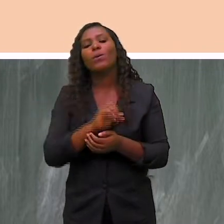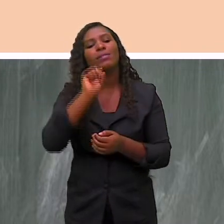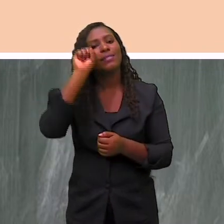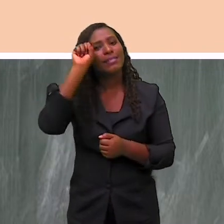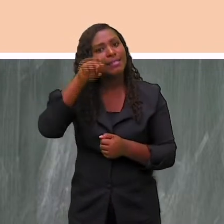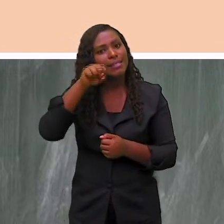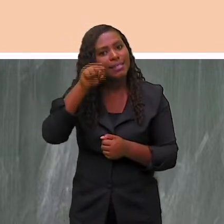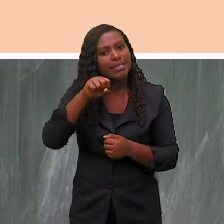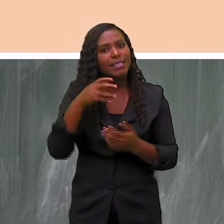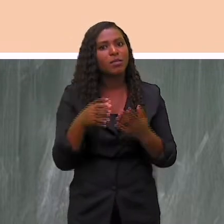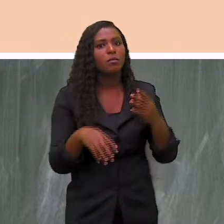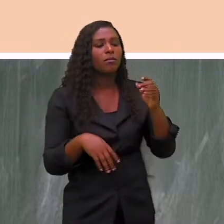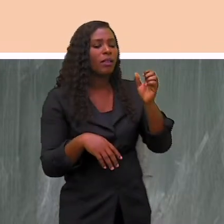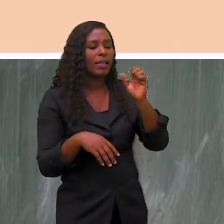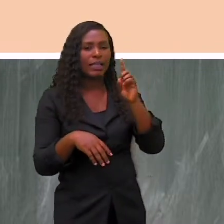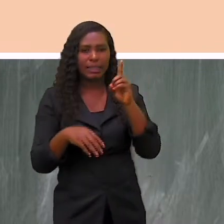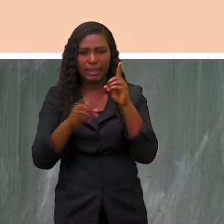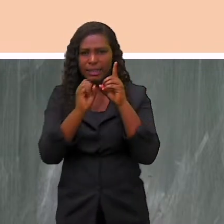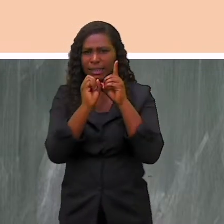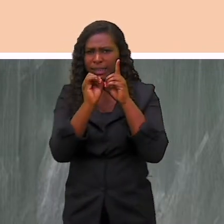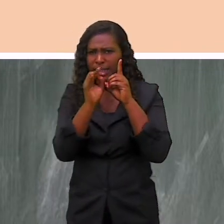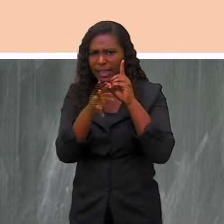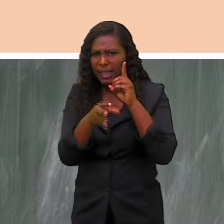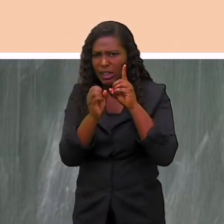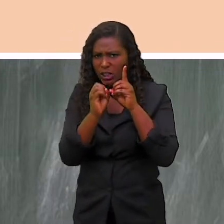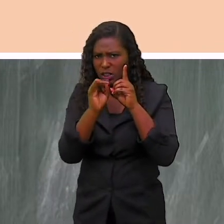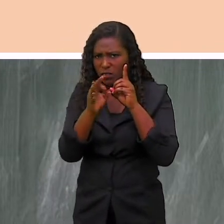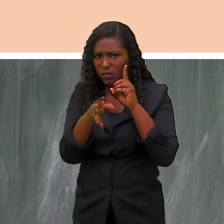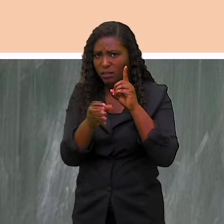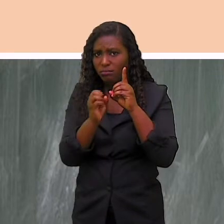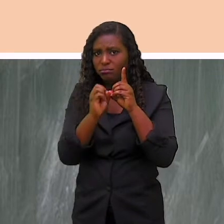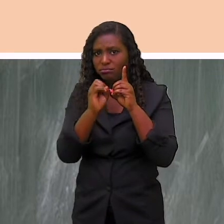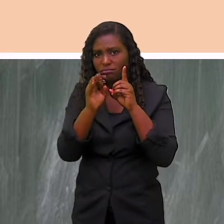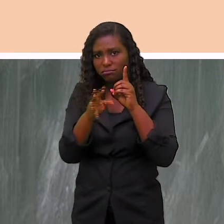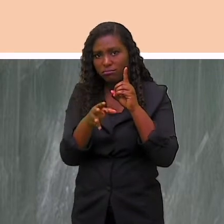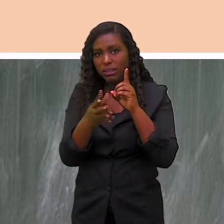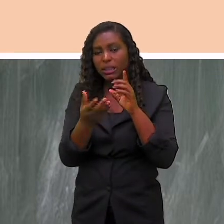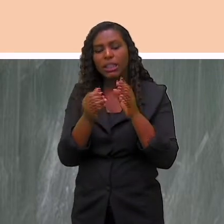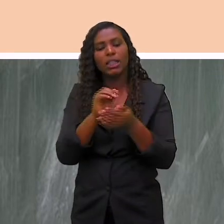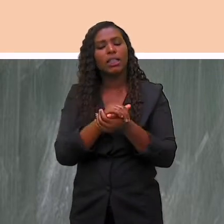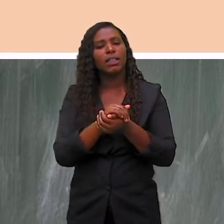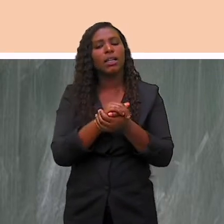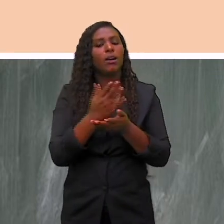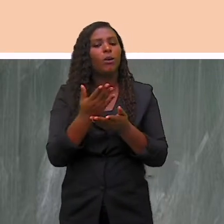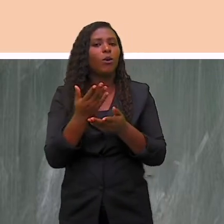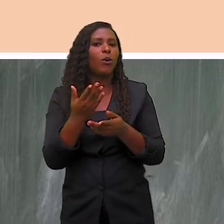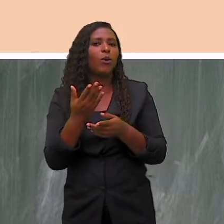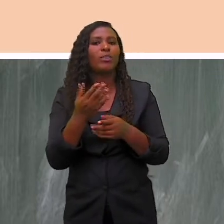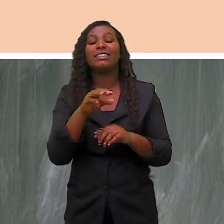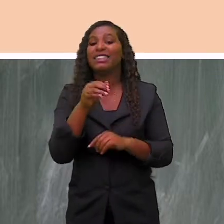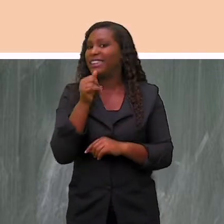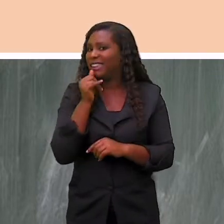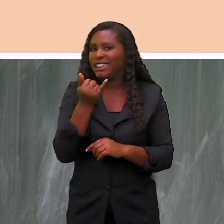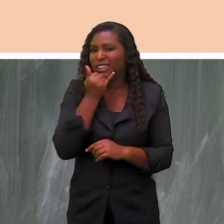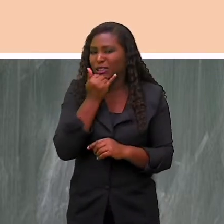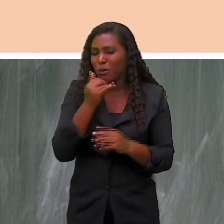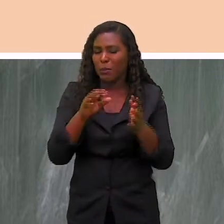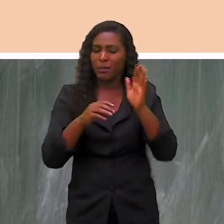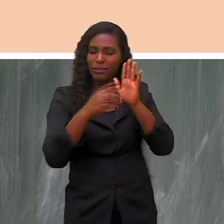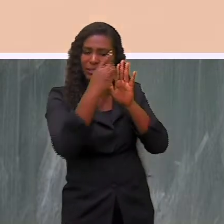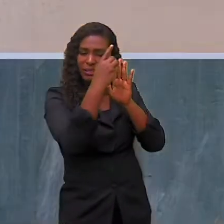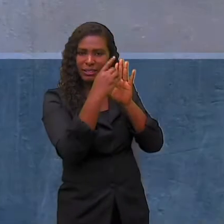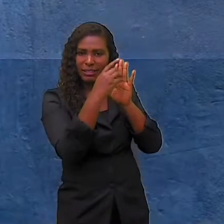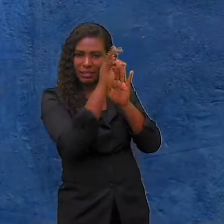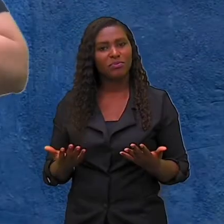E por que dissertativa? Porque ele faz o uso da argumentação para defender uma ideia. Certinho